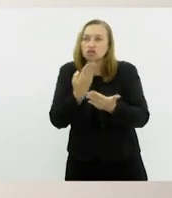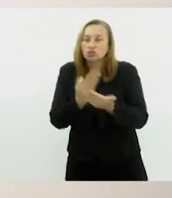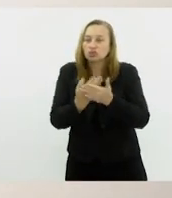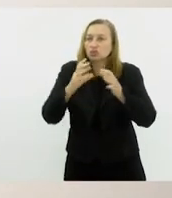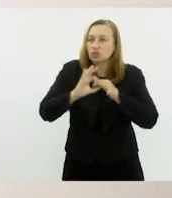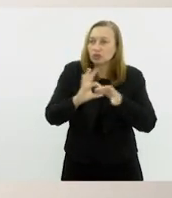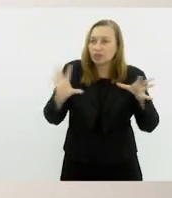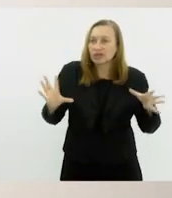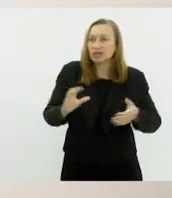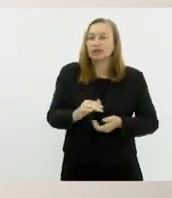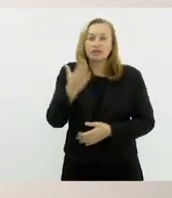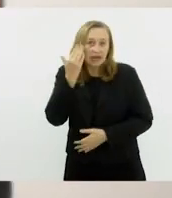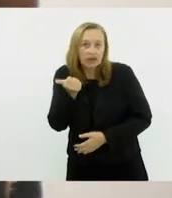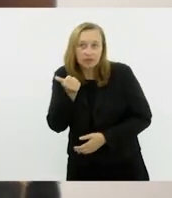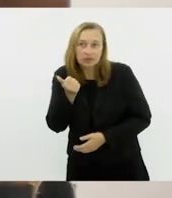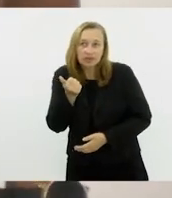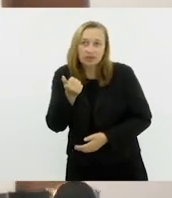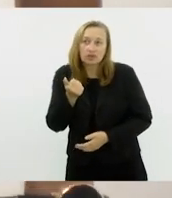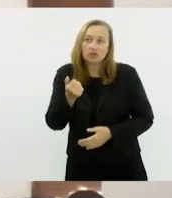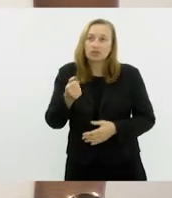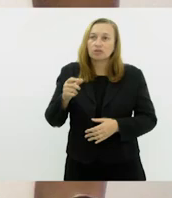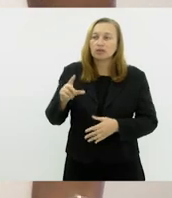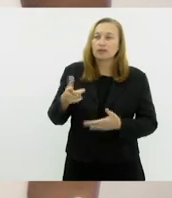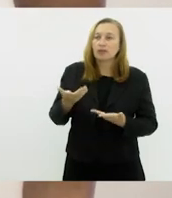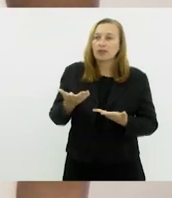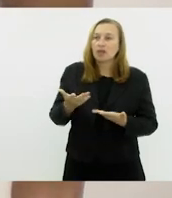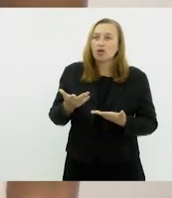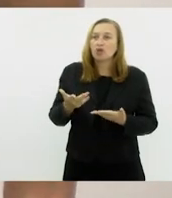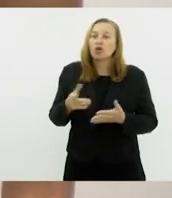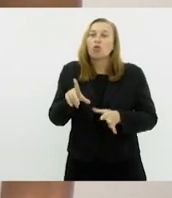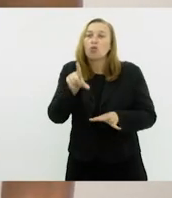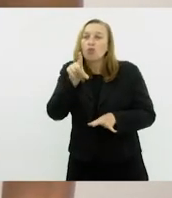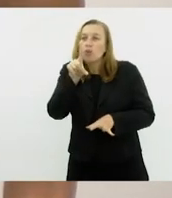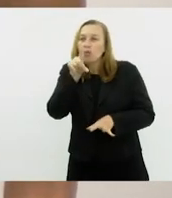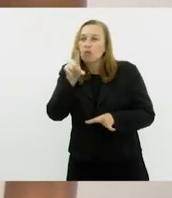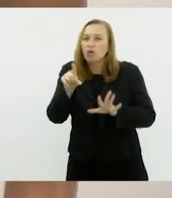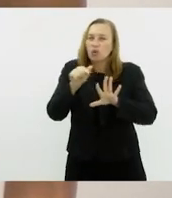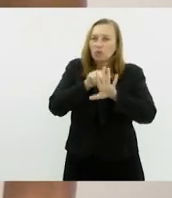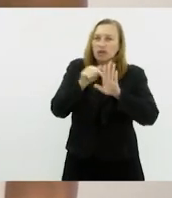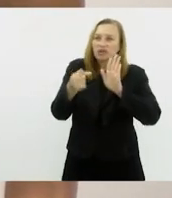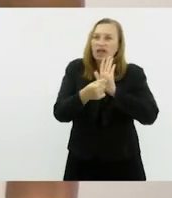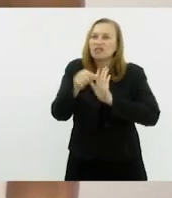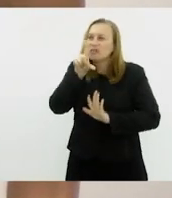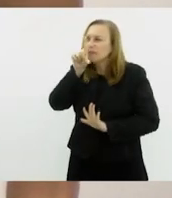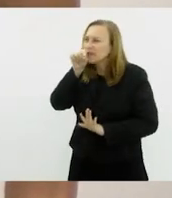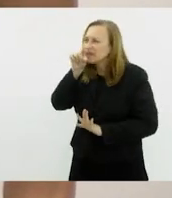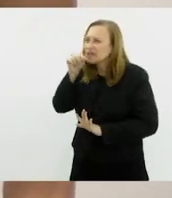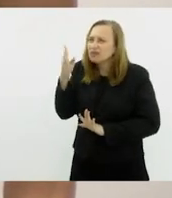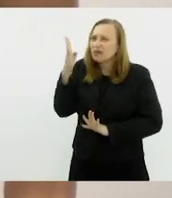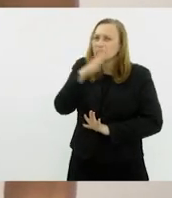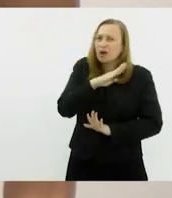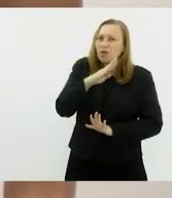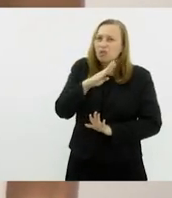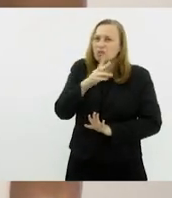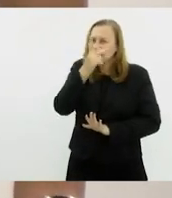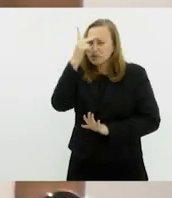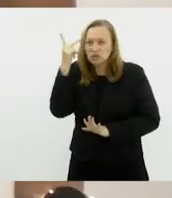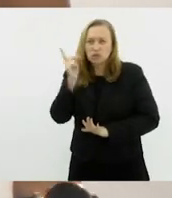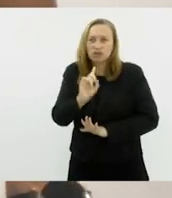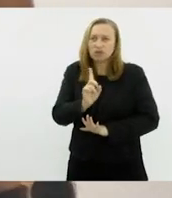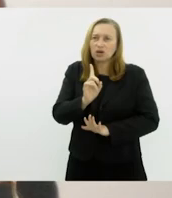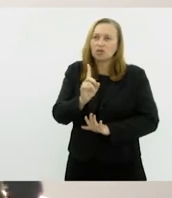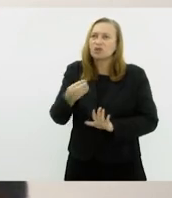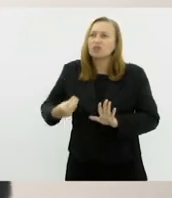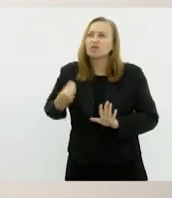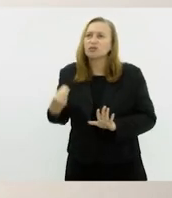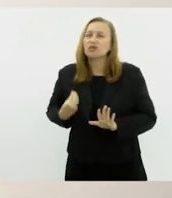Liberdade sabe o passarinho que mal que ele faz para alguém mas aonde ele vive atrás